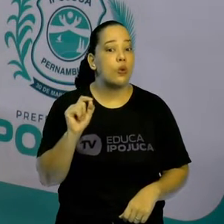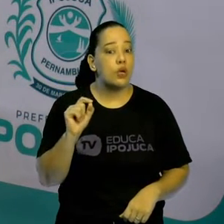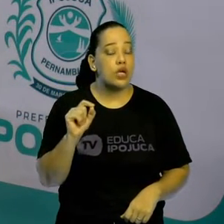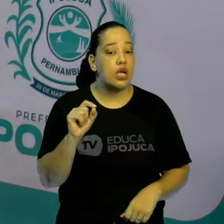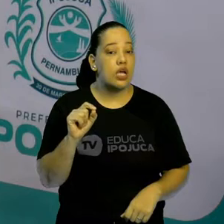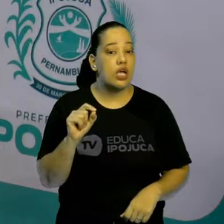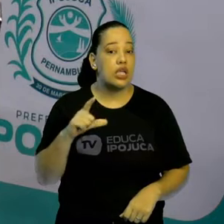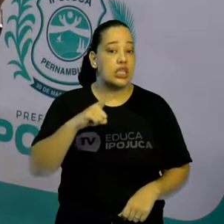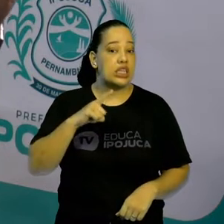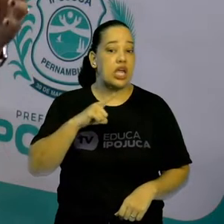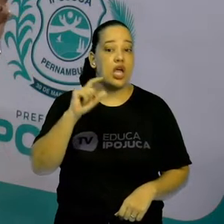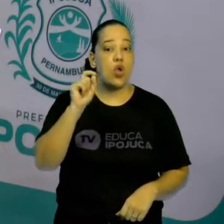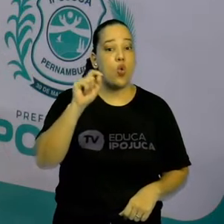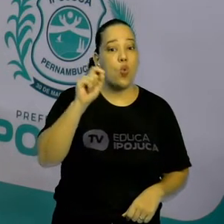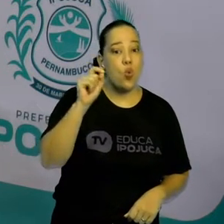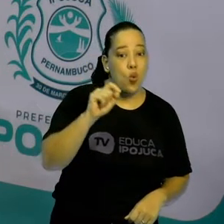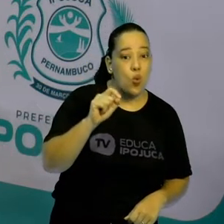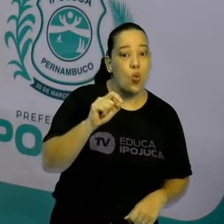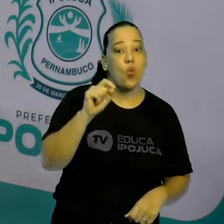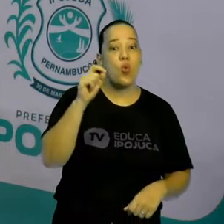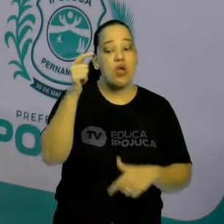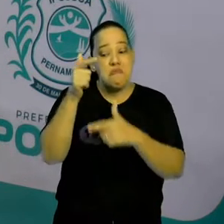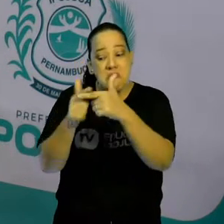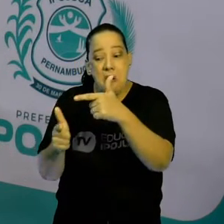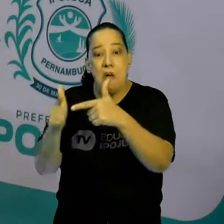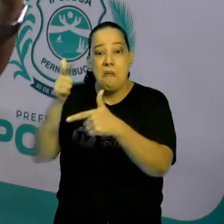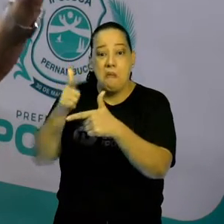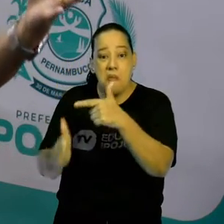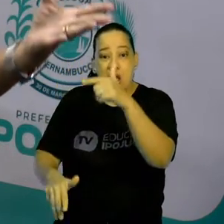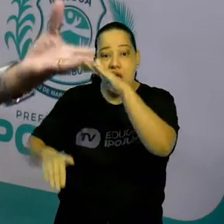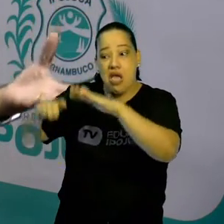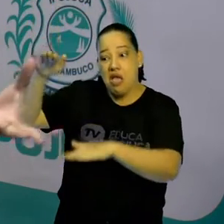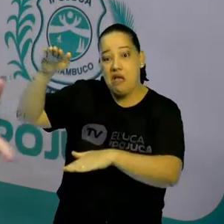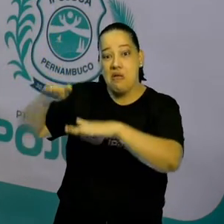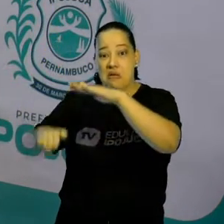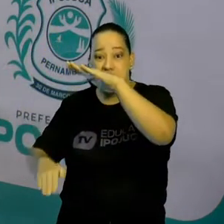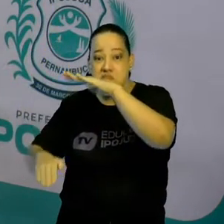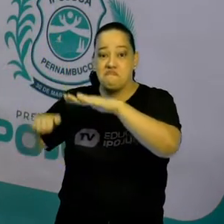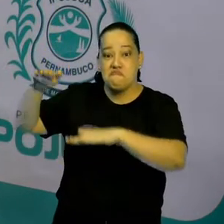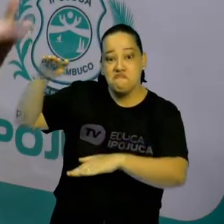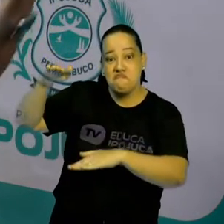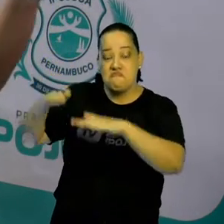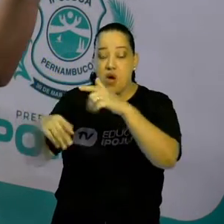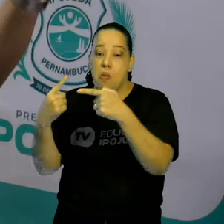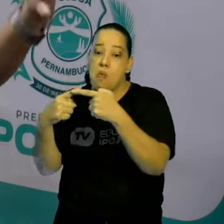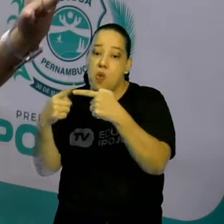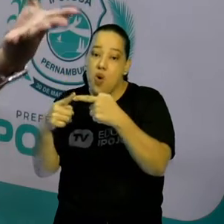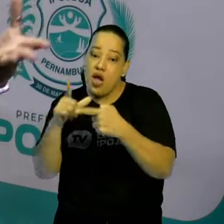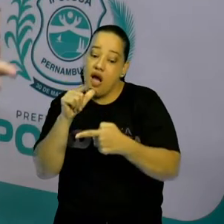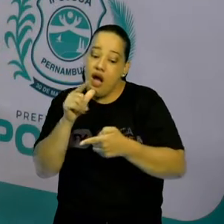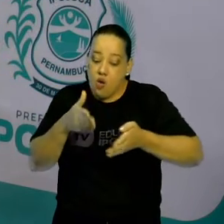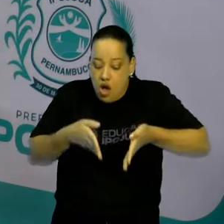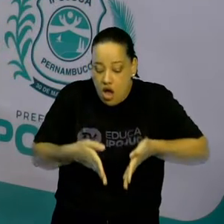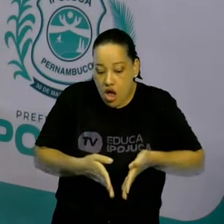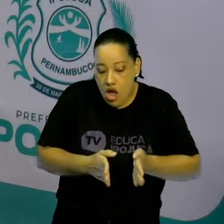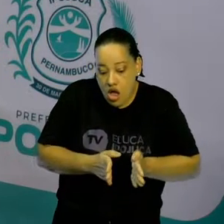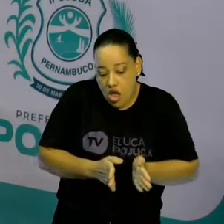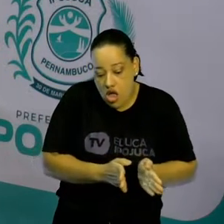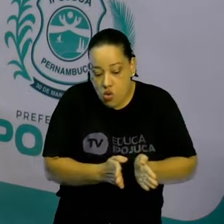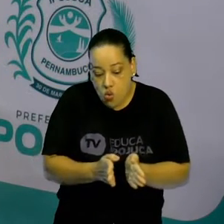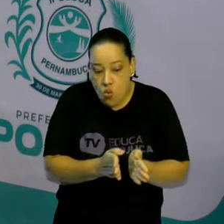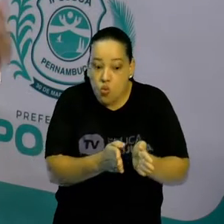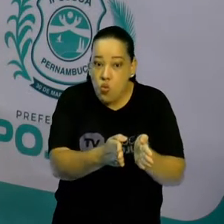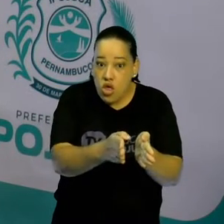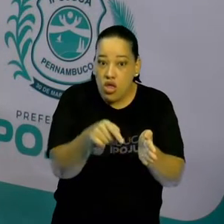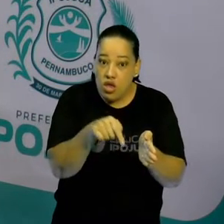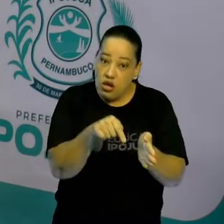causar um desequilíbrio no ecossistema. Porque aquela nascente de rio, aquele local que existia